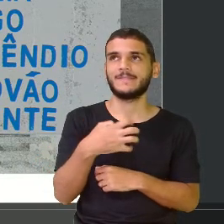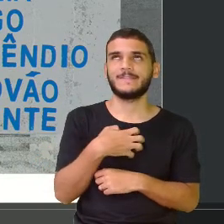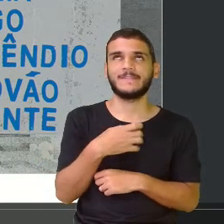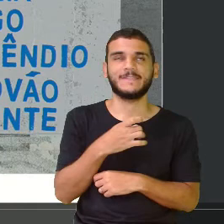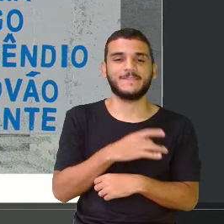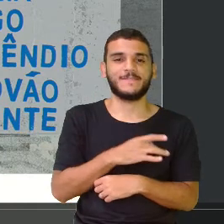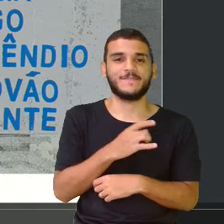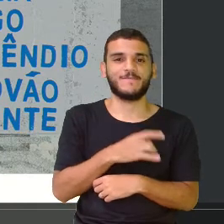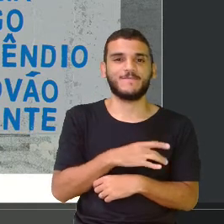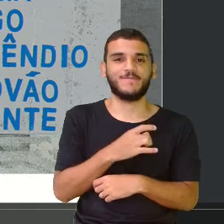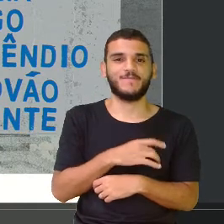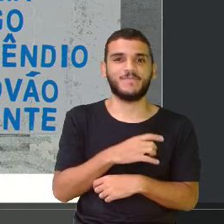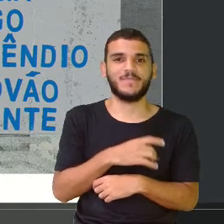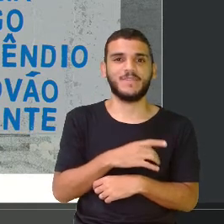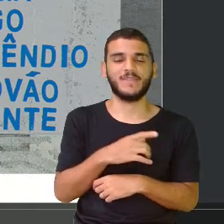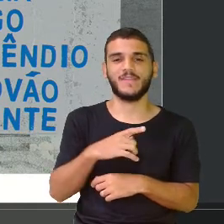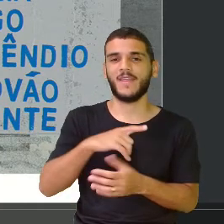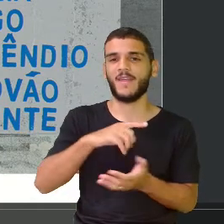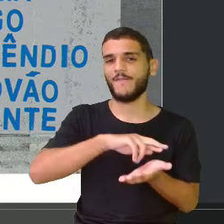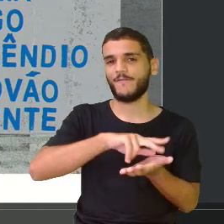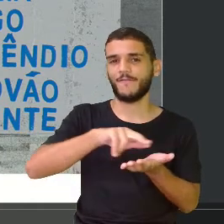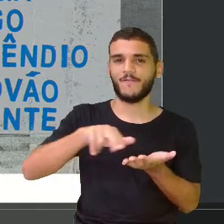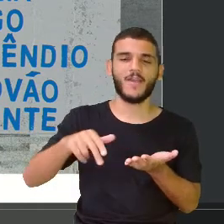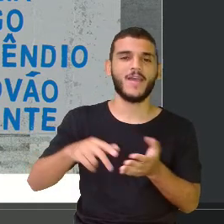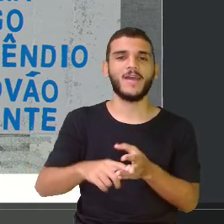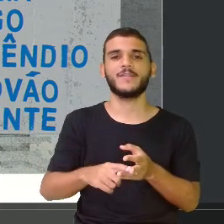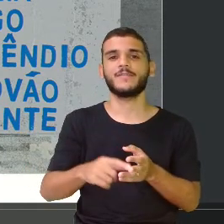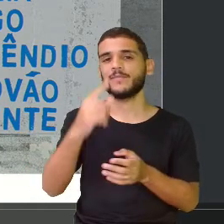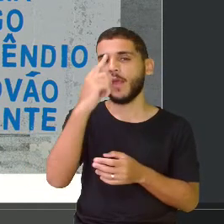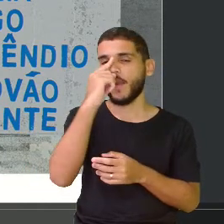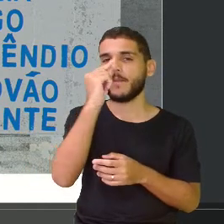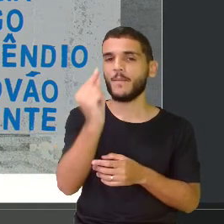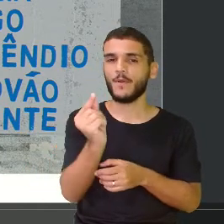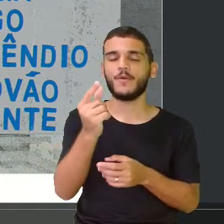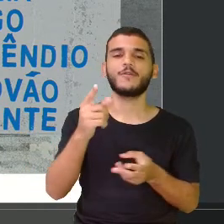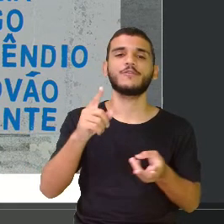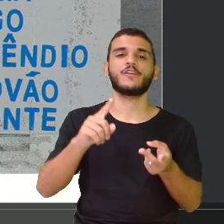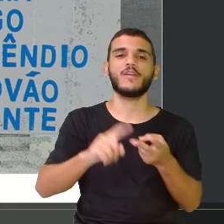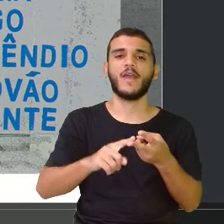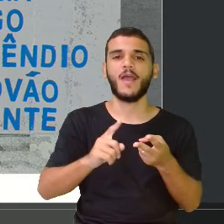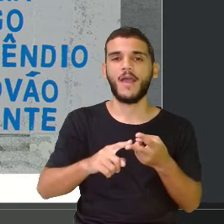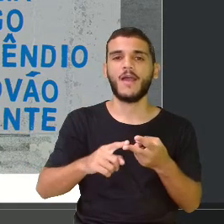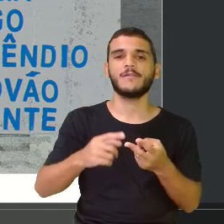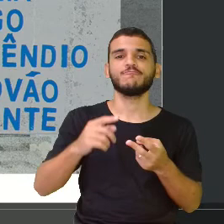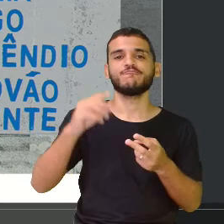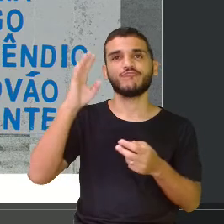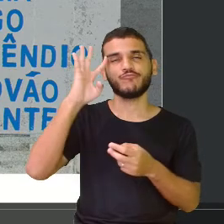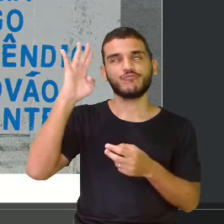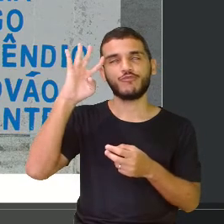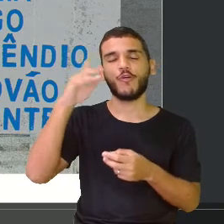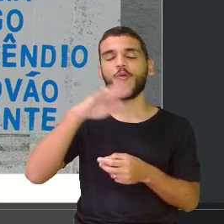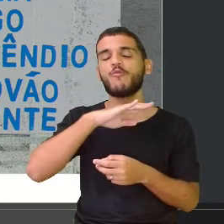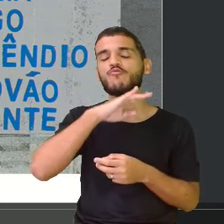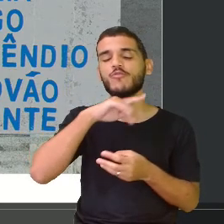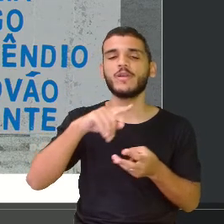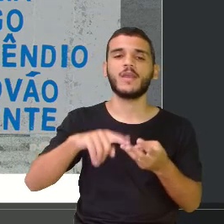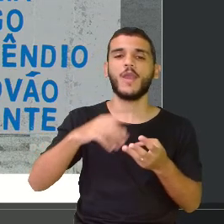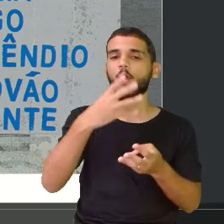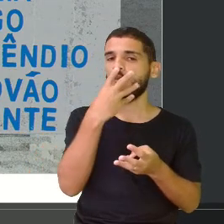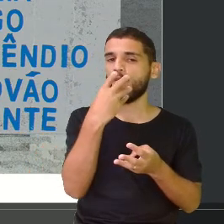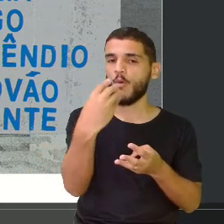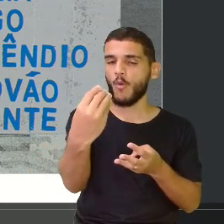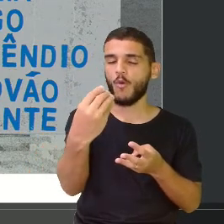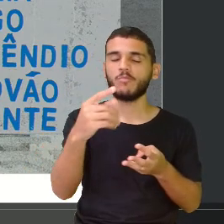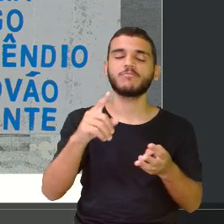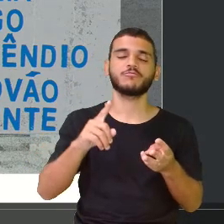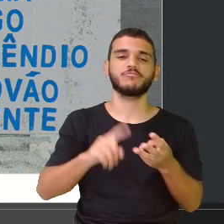que dão medo são muitas, viu? Bruxa, pesadelo, ladrão, lobo, zumbi,